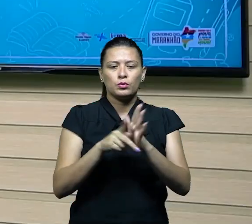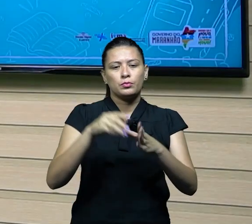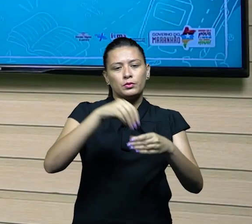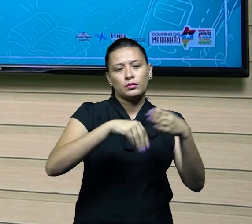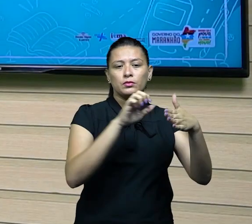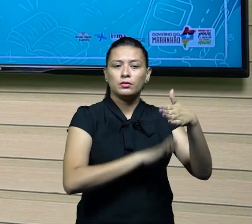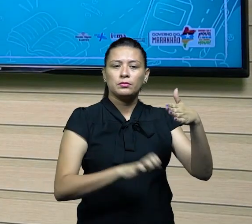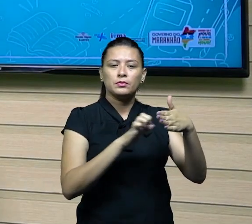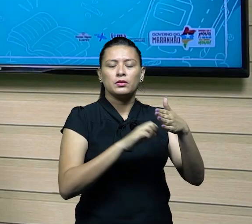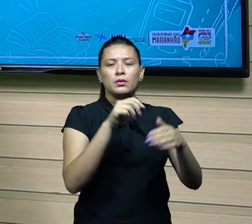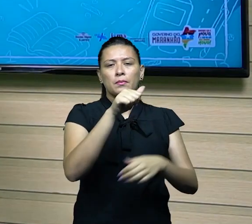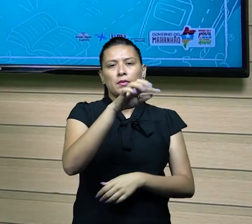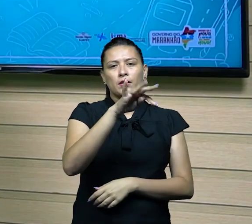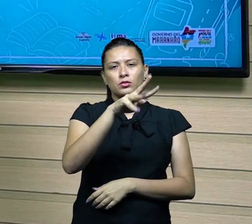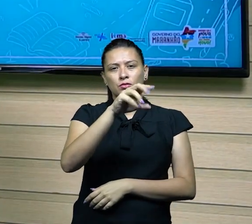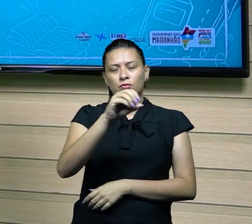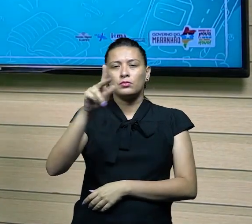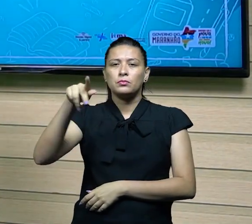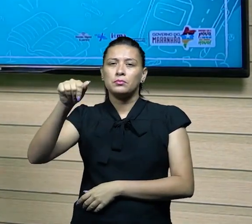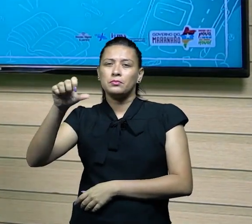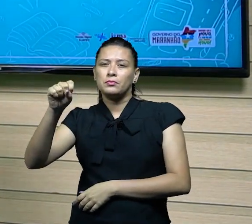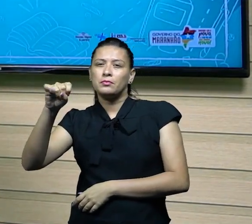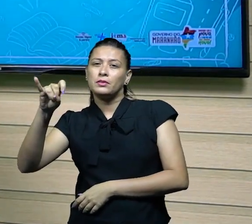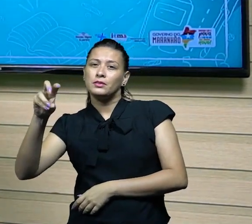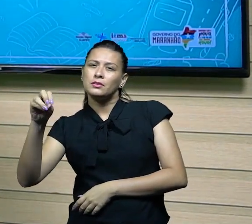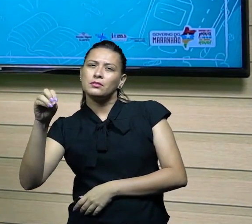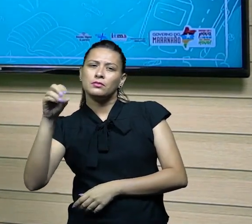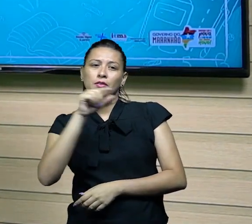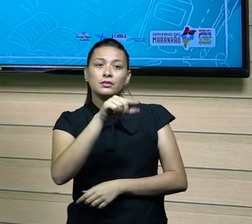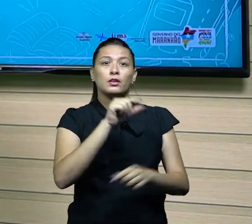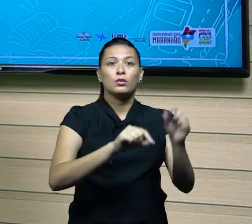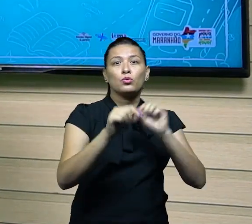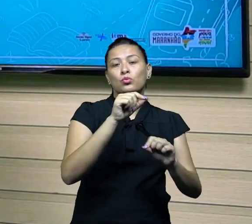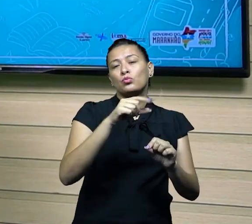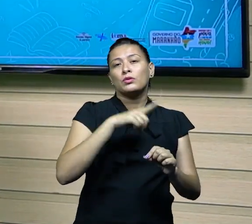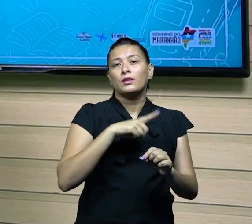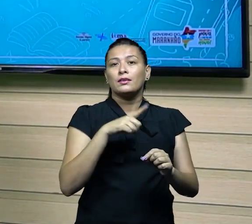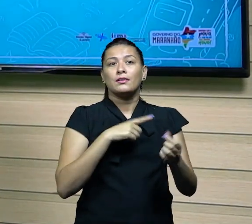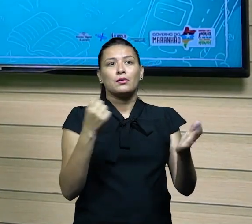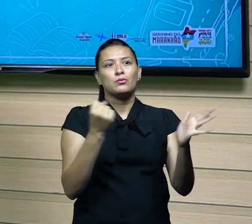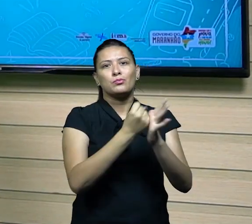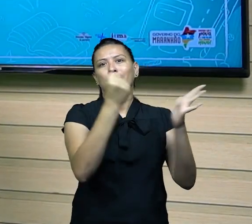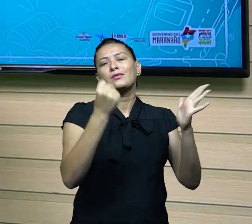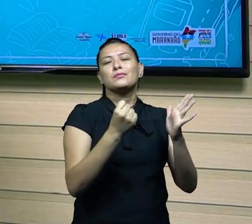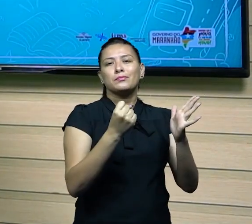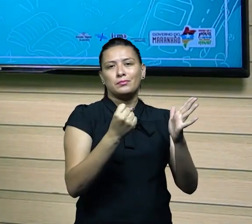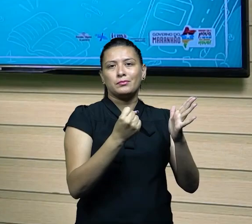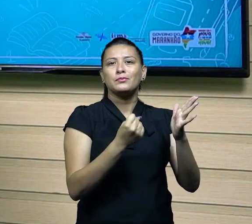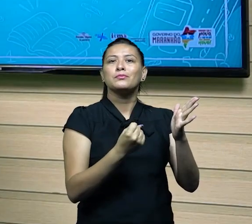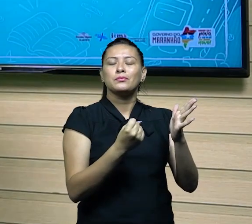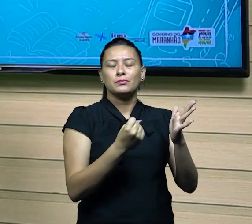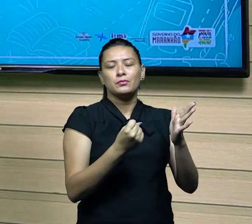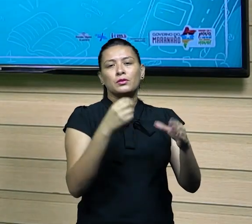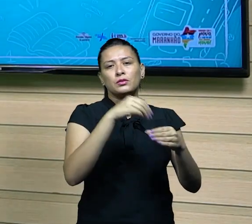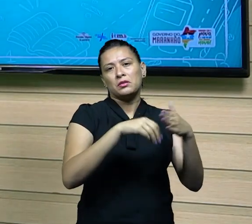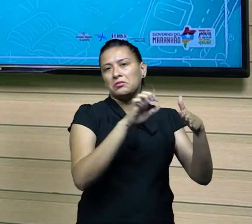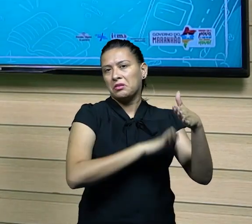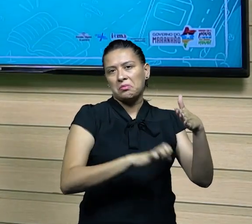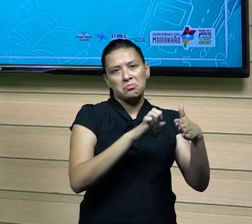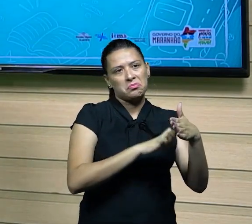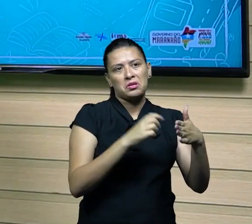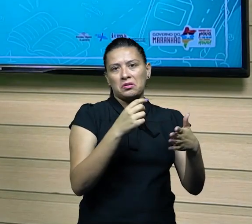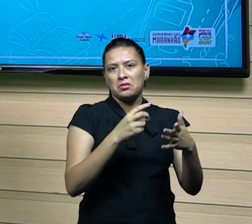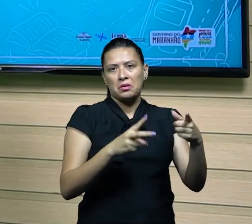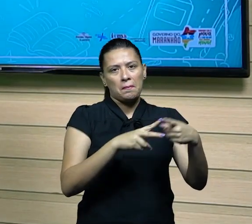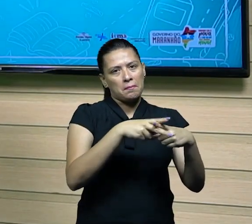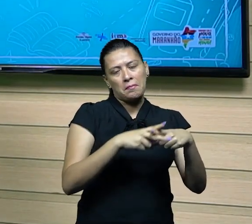rapidão. Ativos é tudo que vai gerar receita, ou todo o patrimônio daquela empresa, tá? Depende de maquinários, de lucro, assim por diante, de